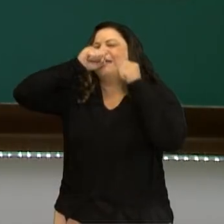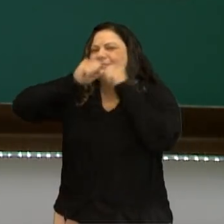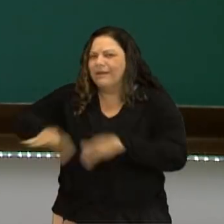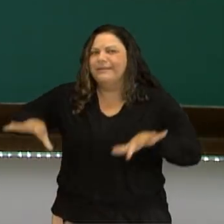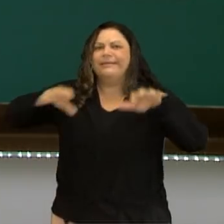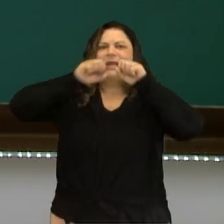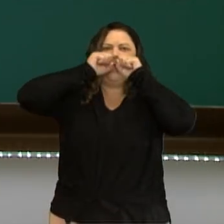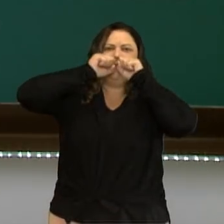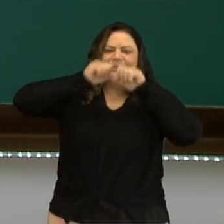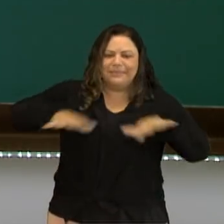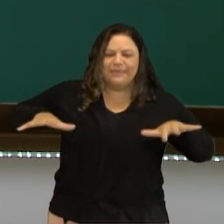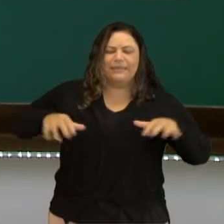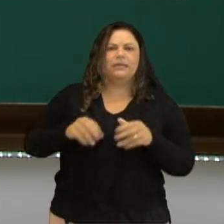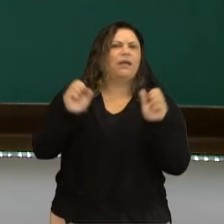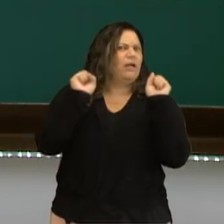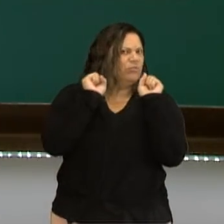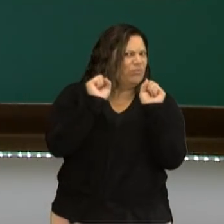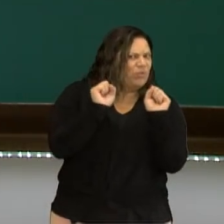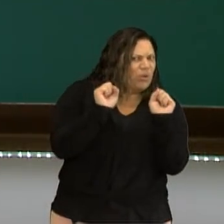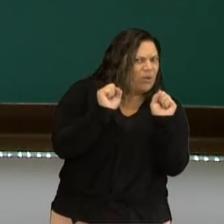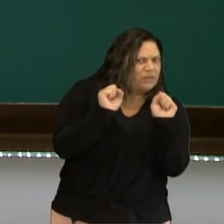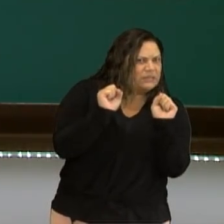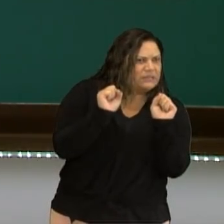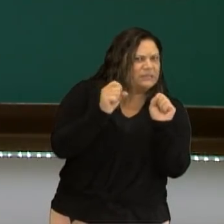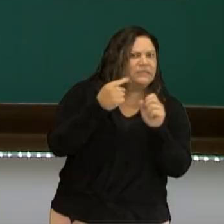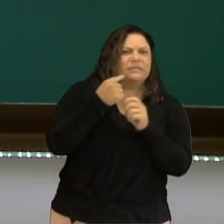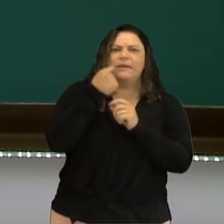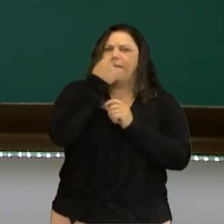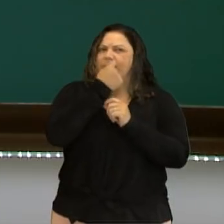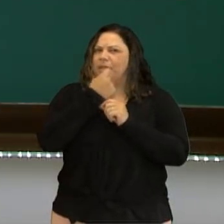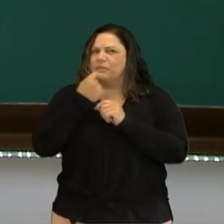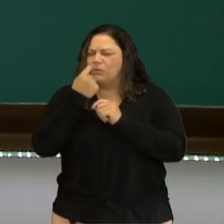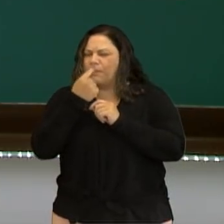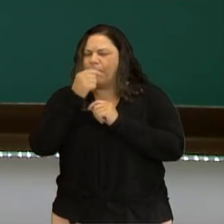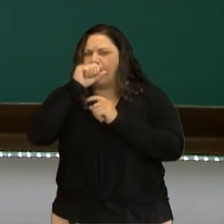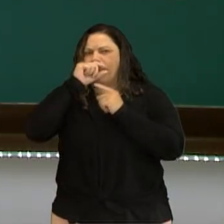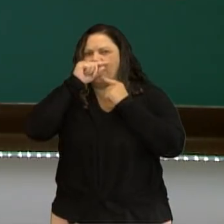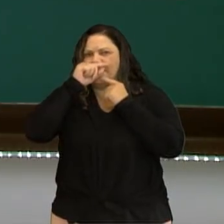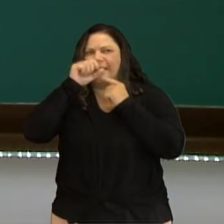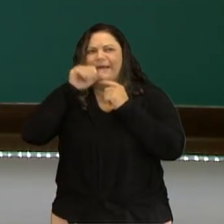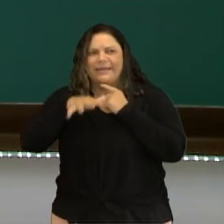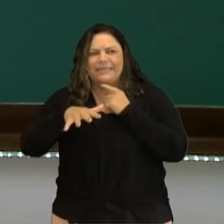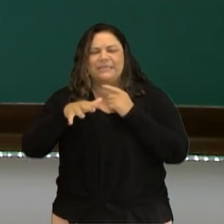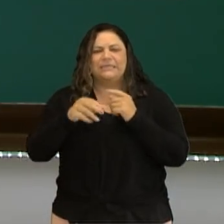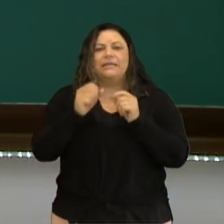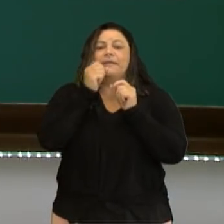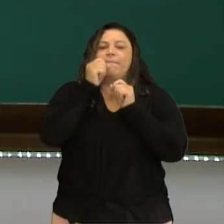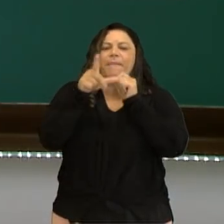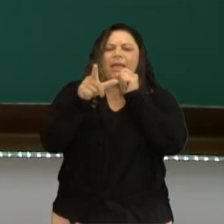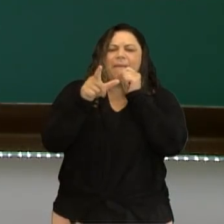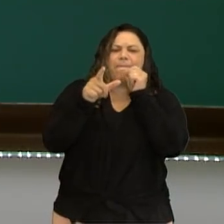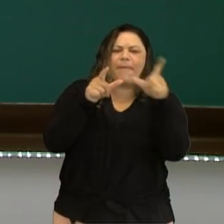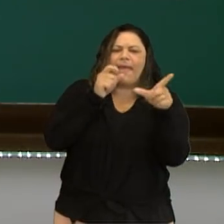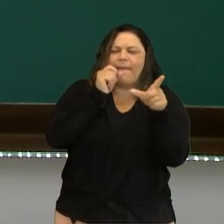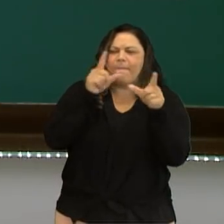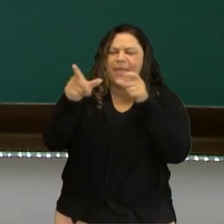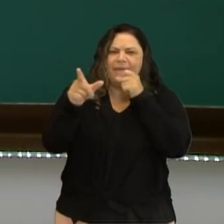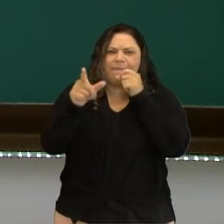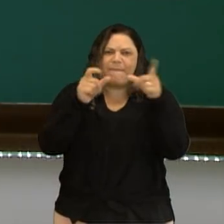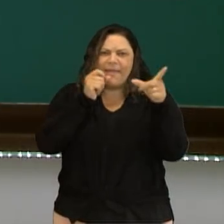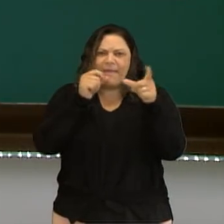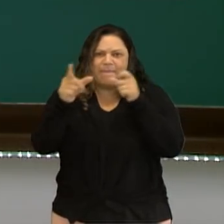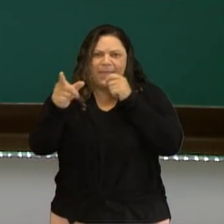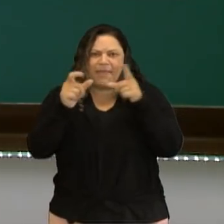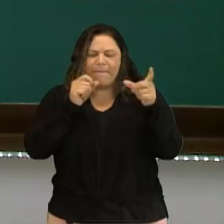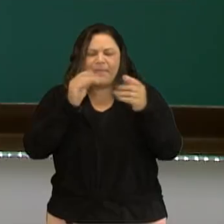achoo! Pode ser que pela sua boca ou pelo nariz saiam gotículas.